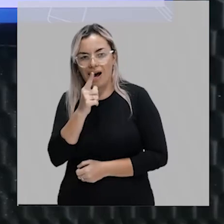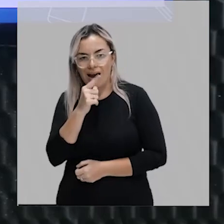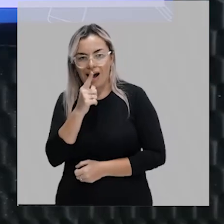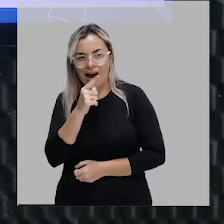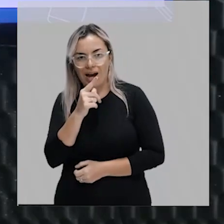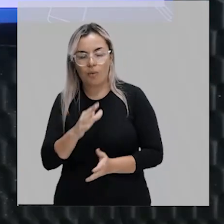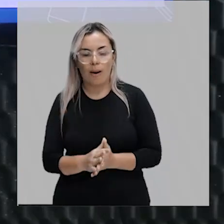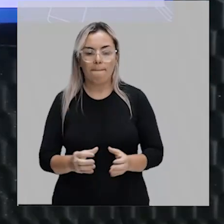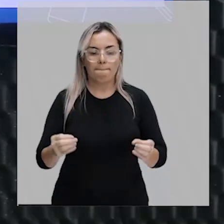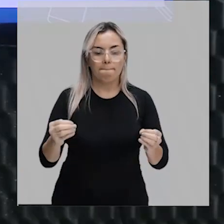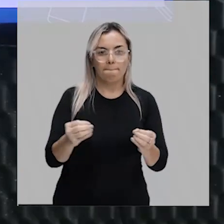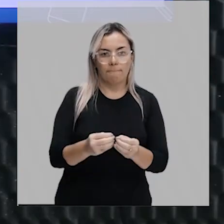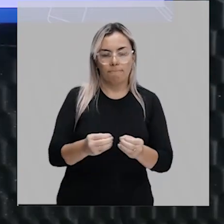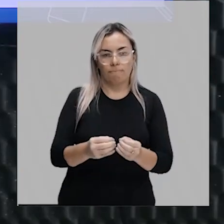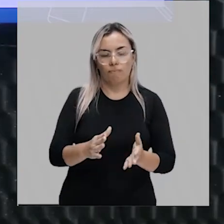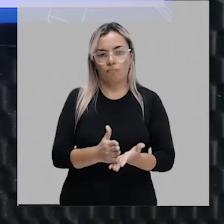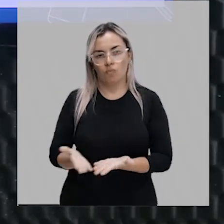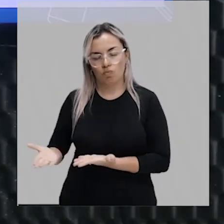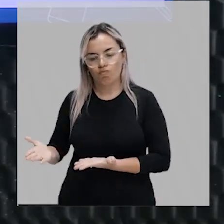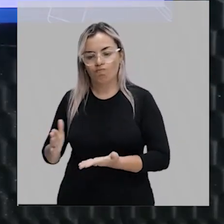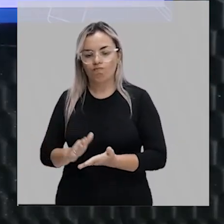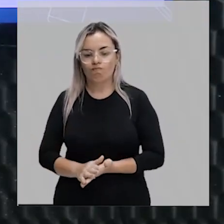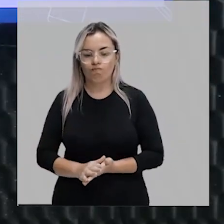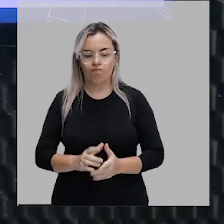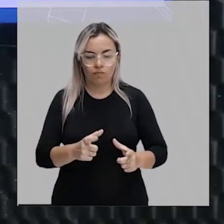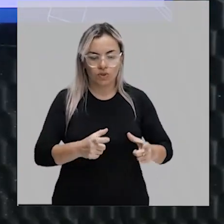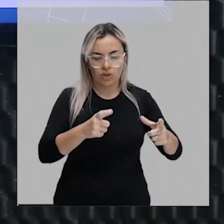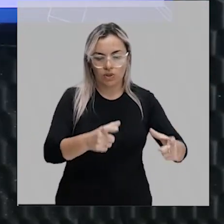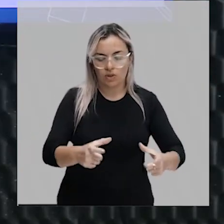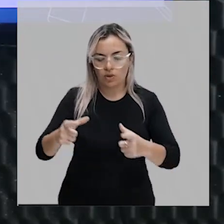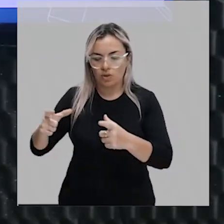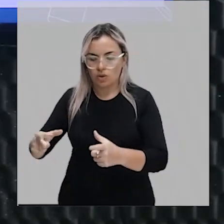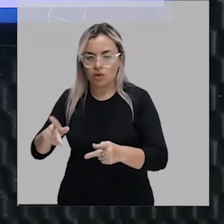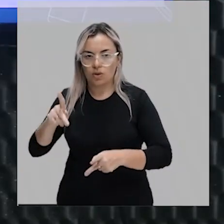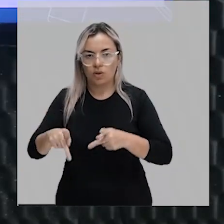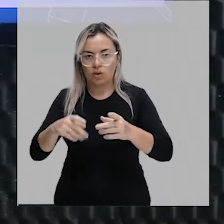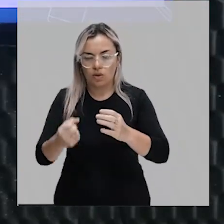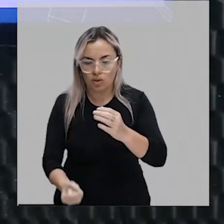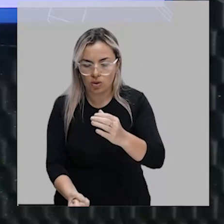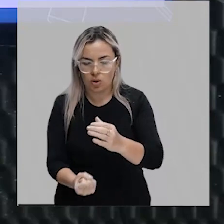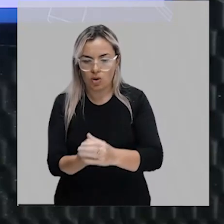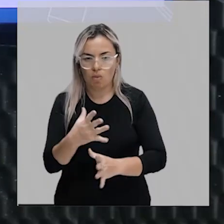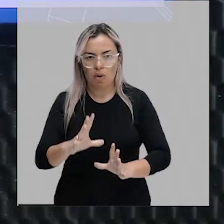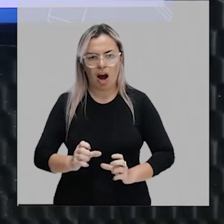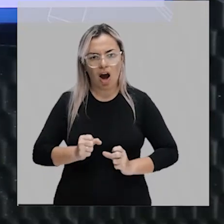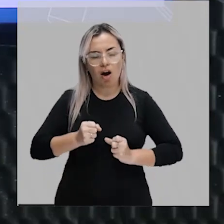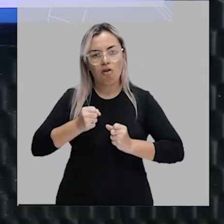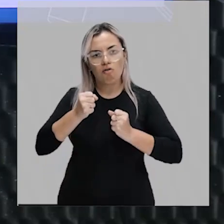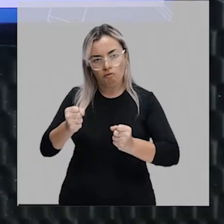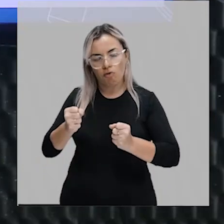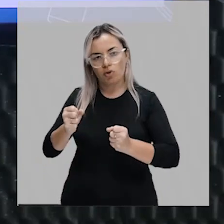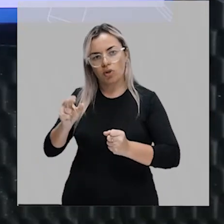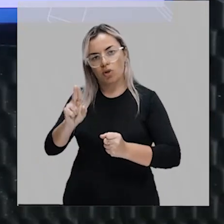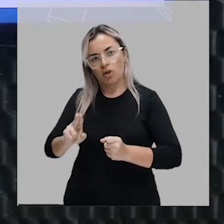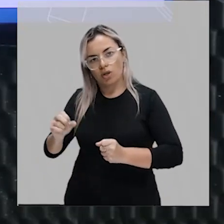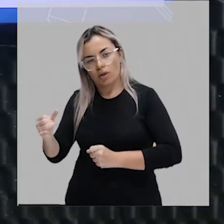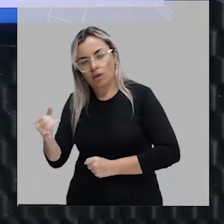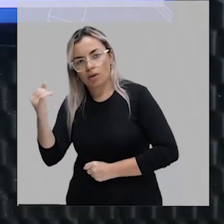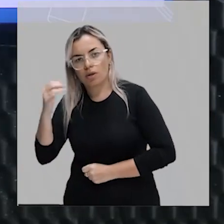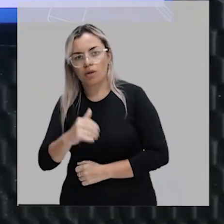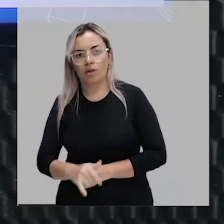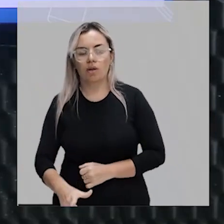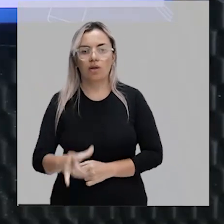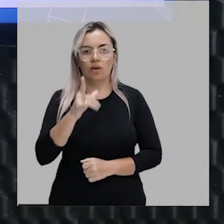essas civilizações vão surgir em áreas onde o potencial hídrico ele